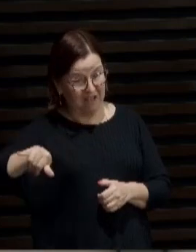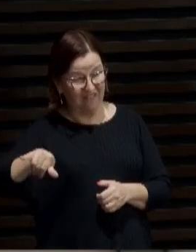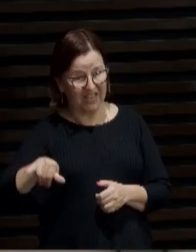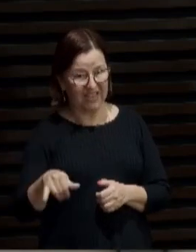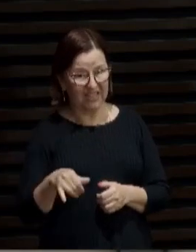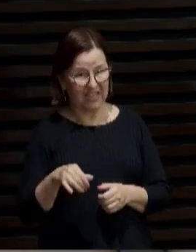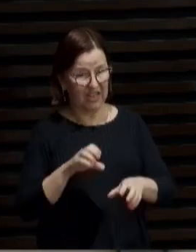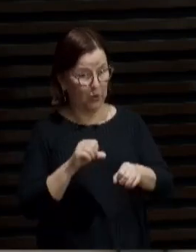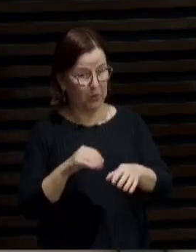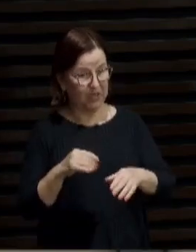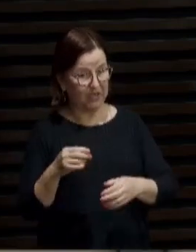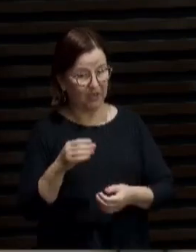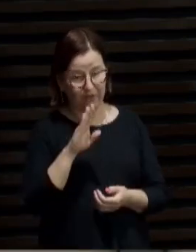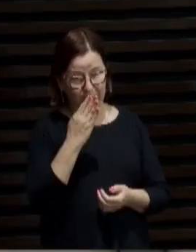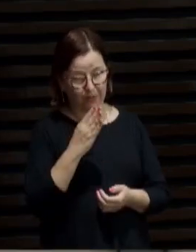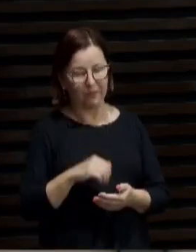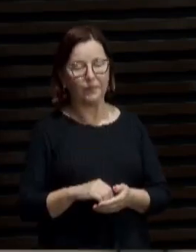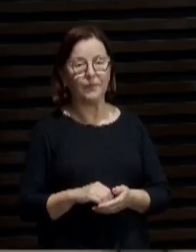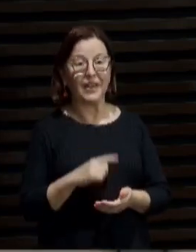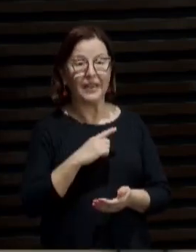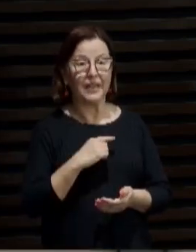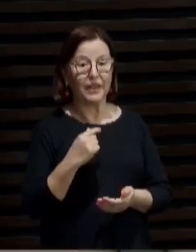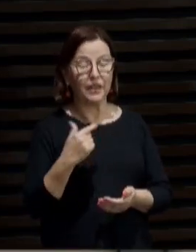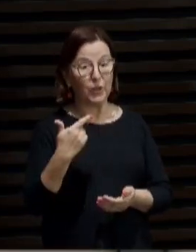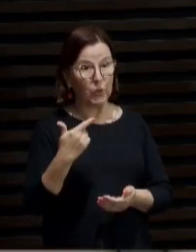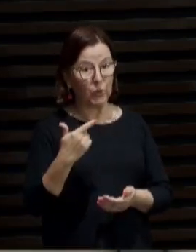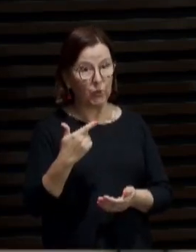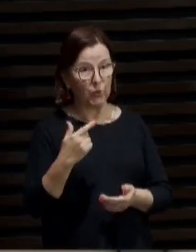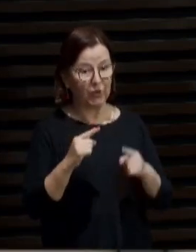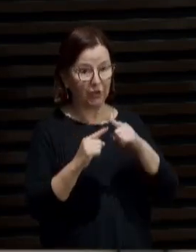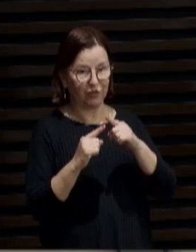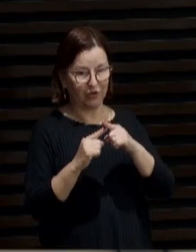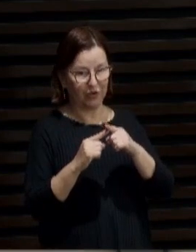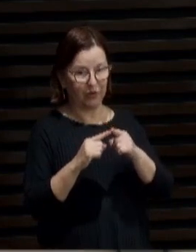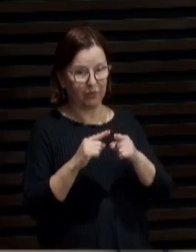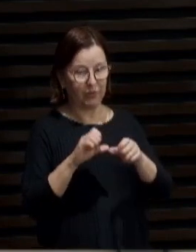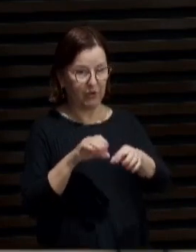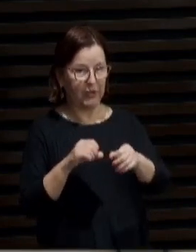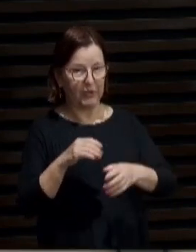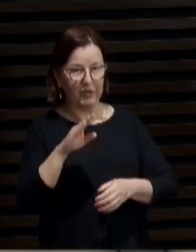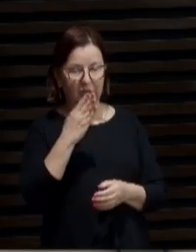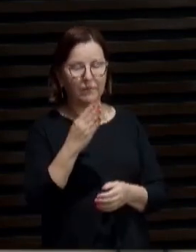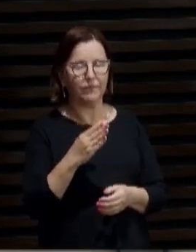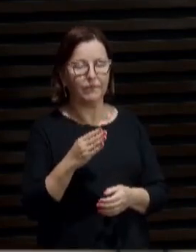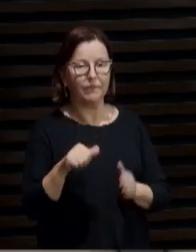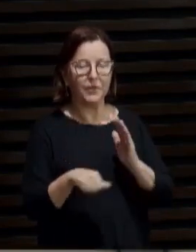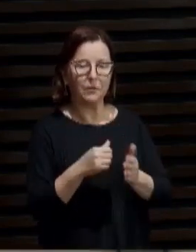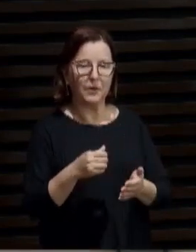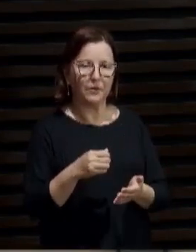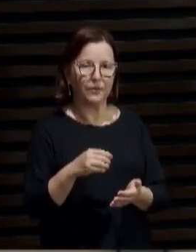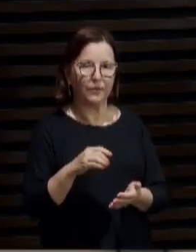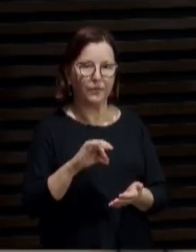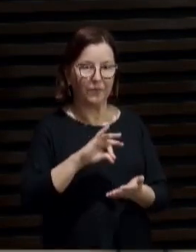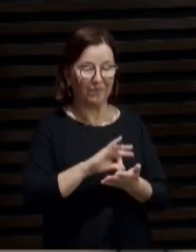menos 2 tipos de ensinos enganosos, né? O primeiro vamos chamar de heresia. O que é uma heresia? Uma heresia é